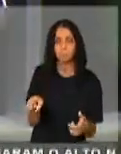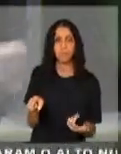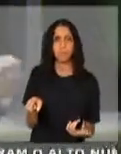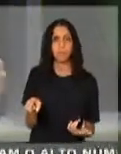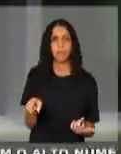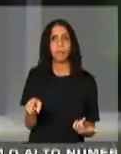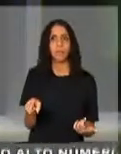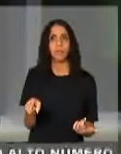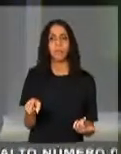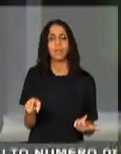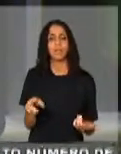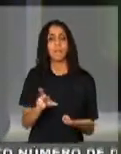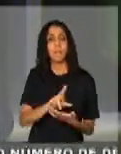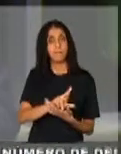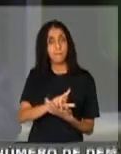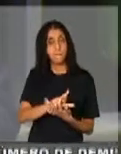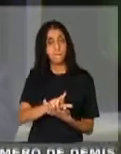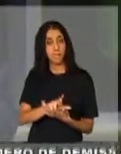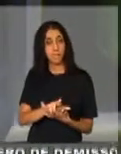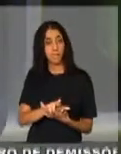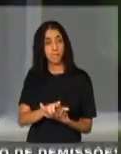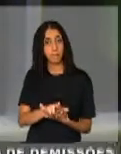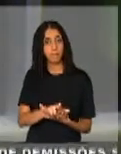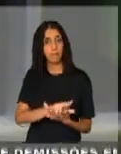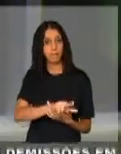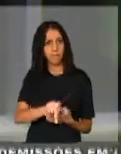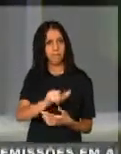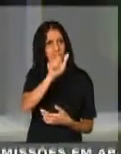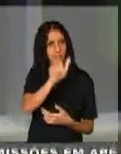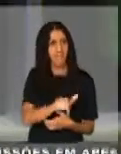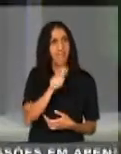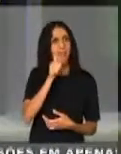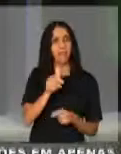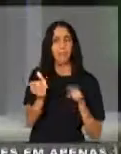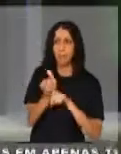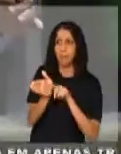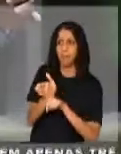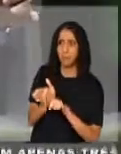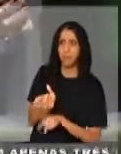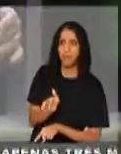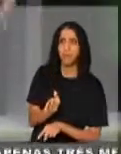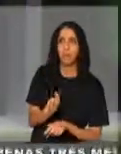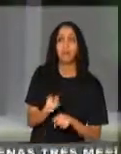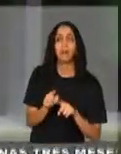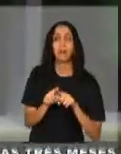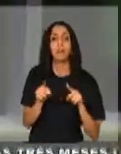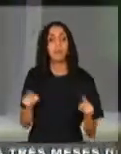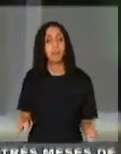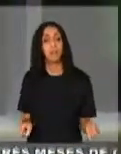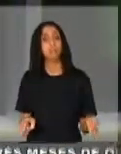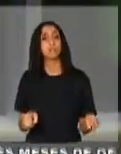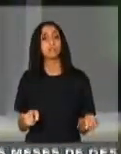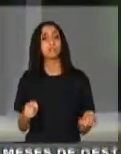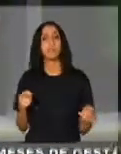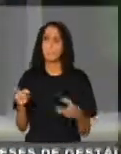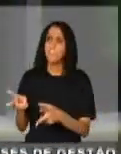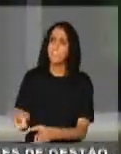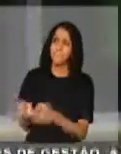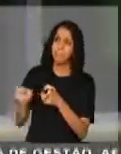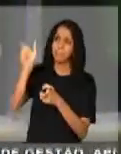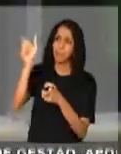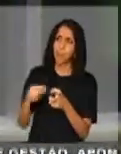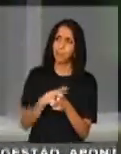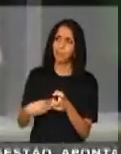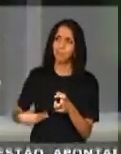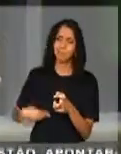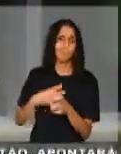de desejos, como referiu a deputada Tabata Amaral, mas um conjunto de platitudes que mostram que o ministro não só